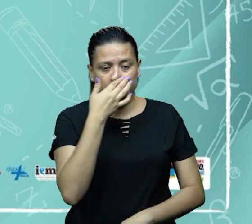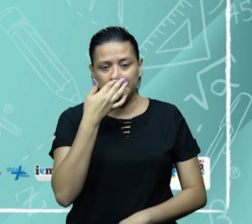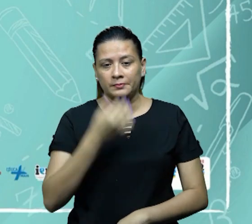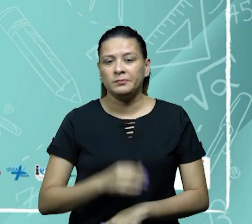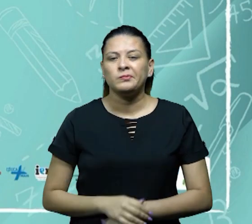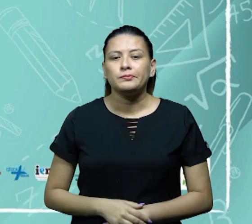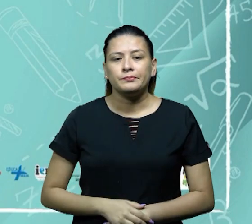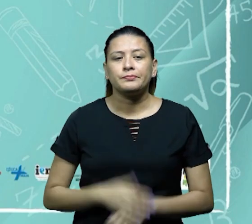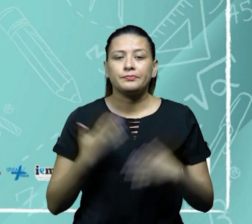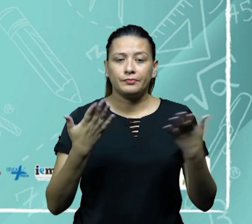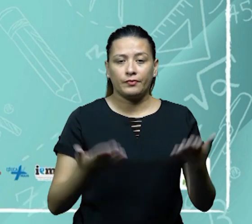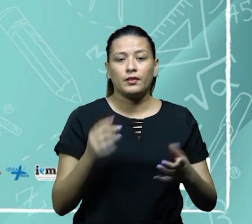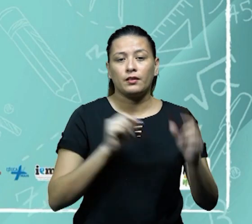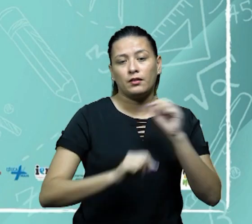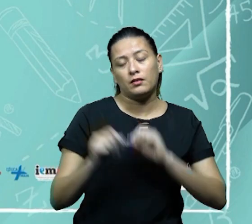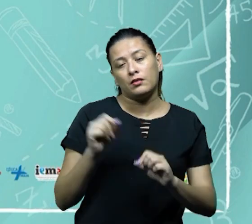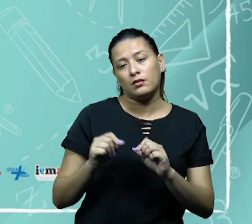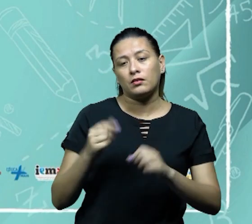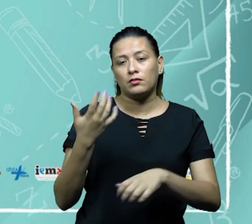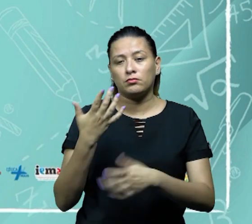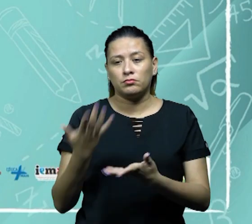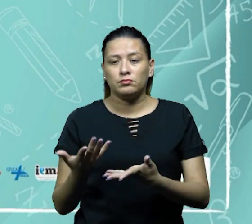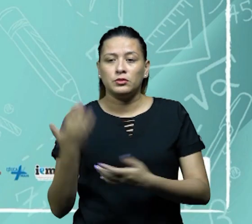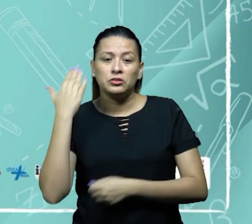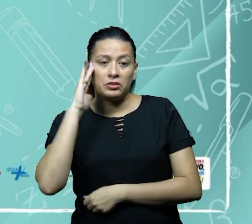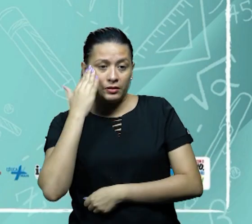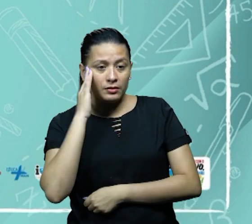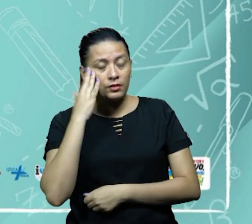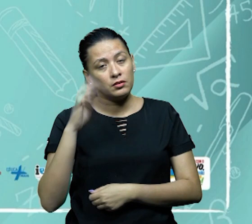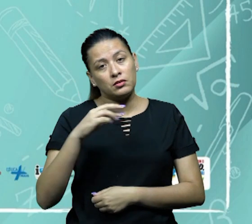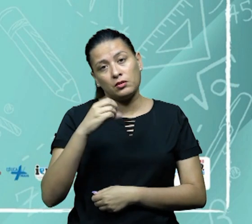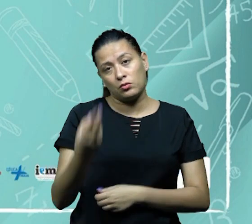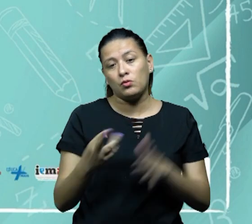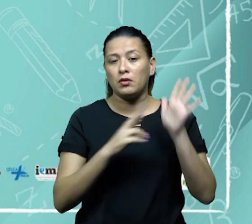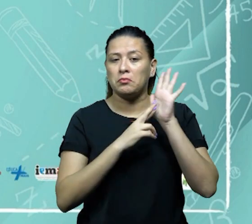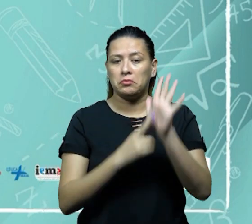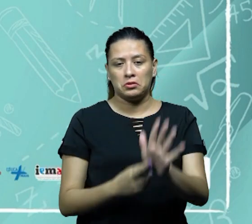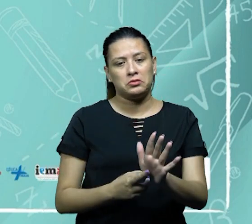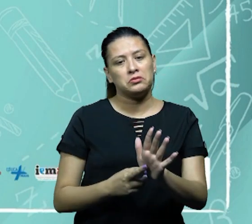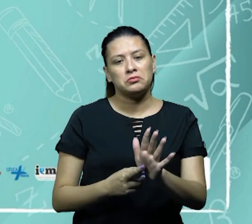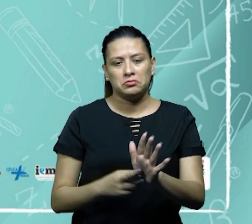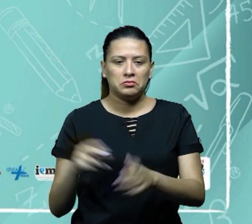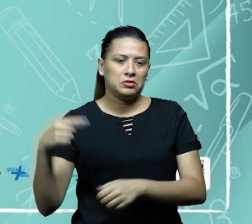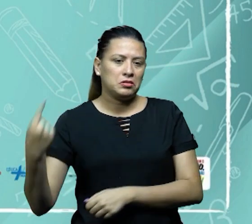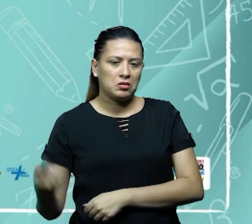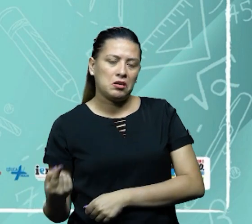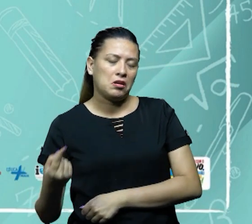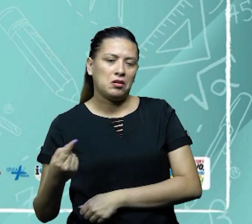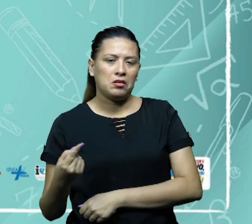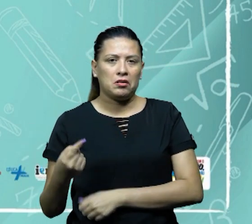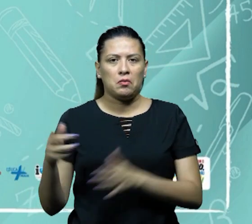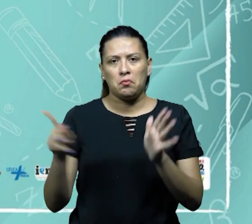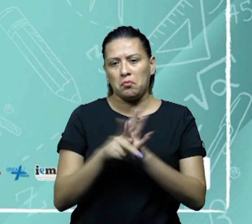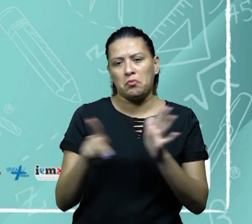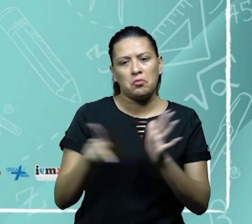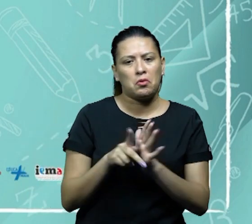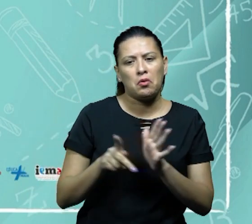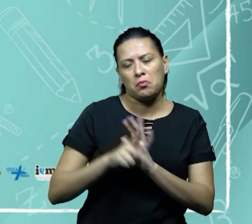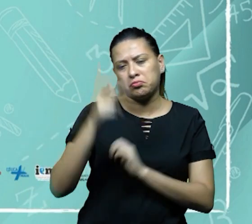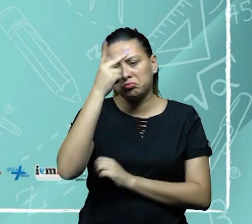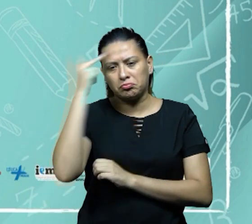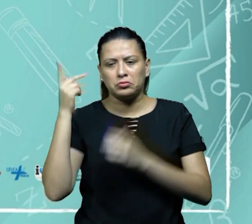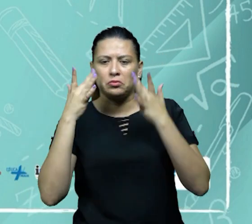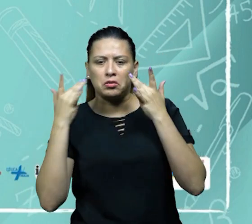Vamos lá. A interpretação do desempenho é um modo pessoal de interpretar ou de representar alguma coisa. O desempenho do artista,